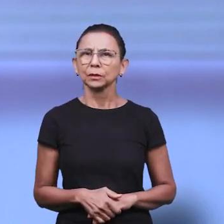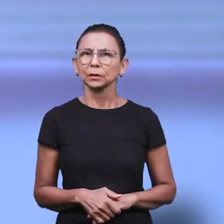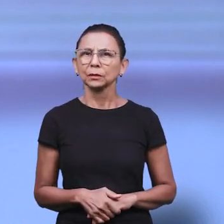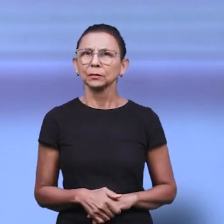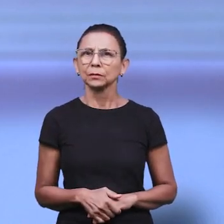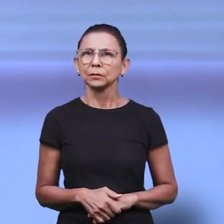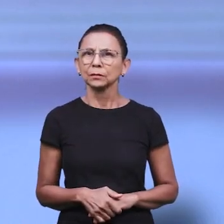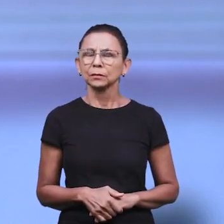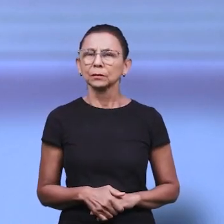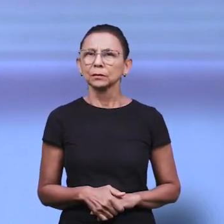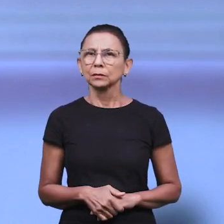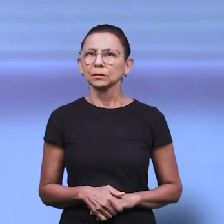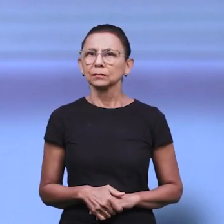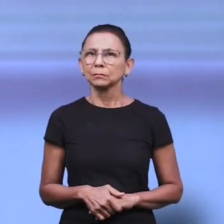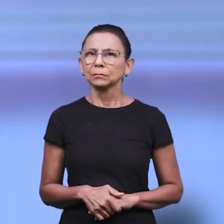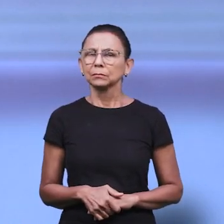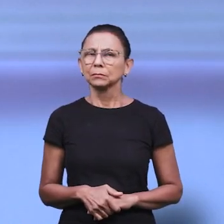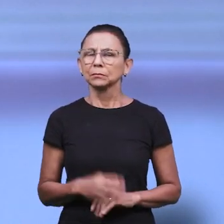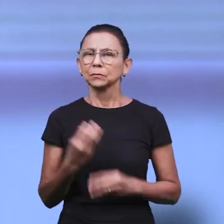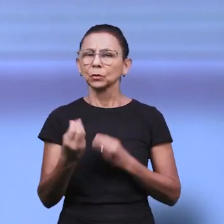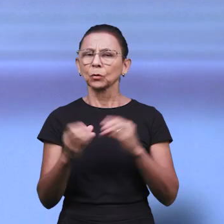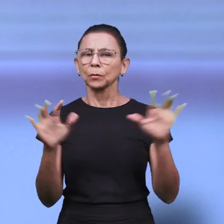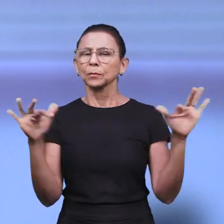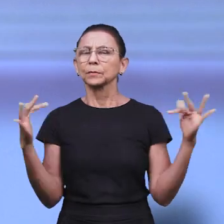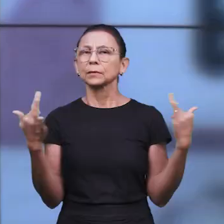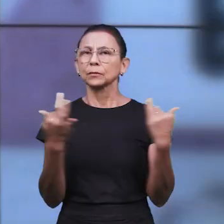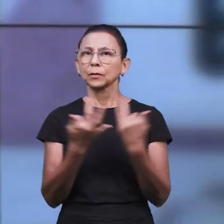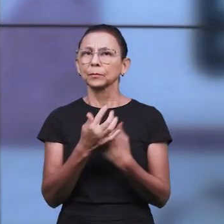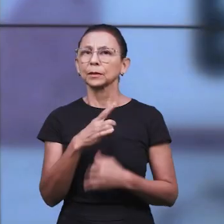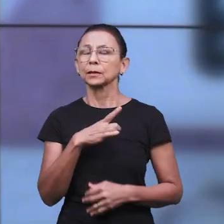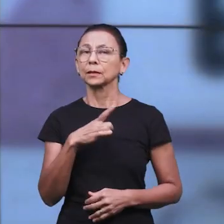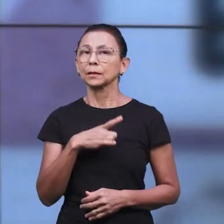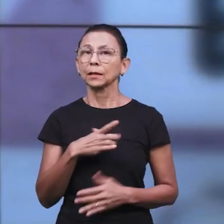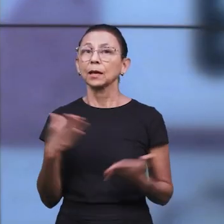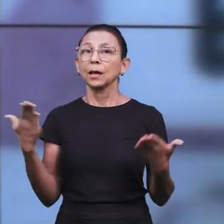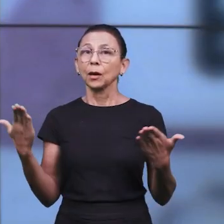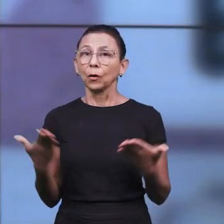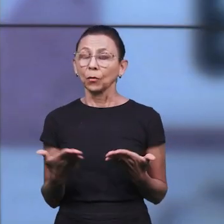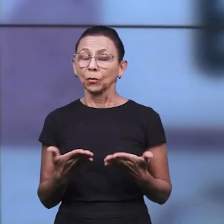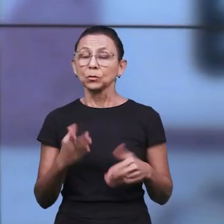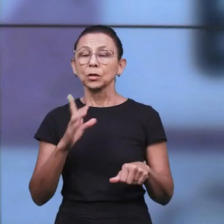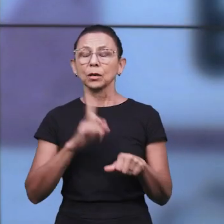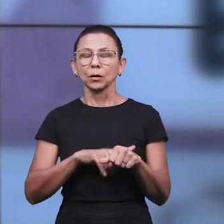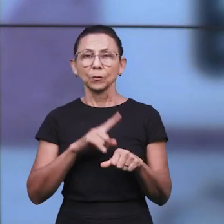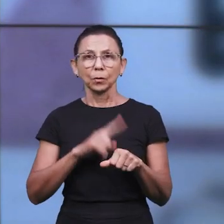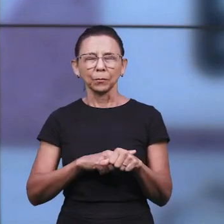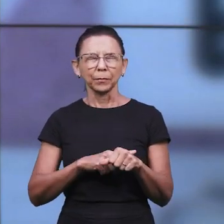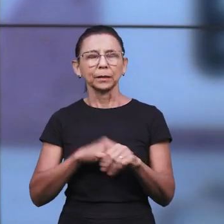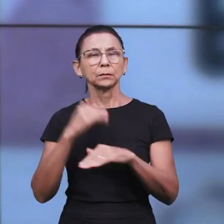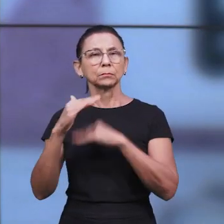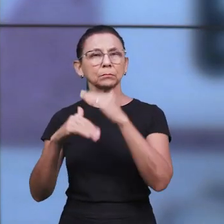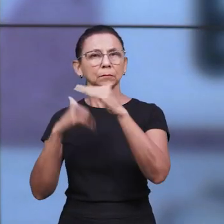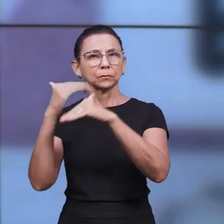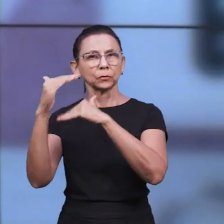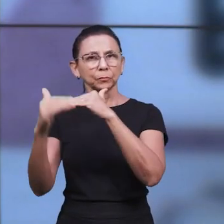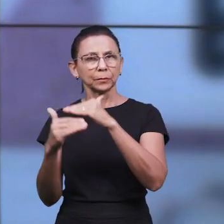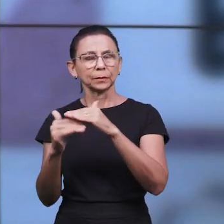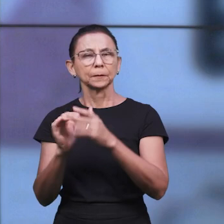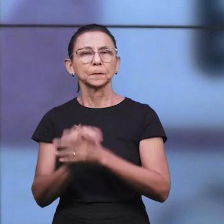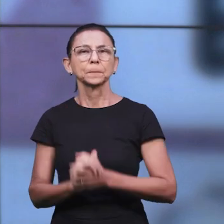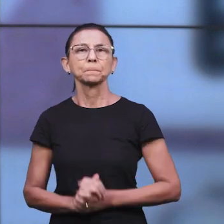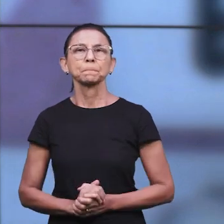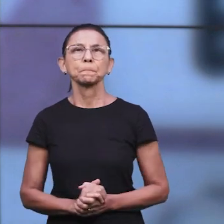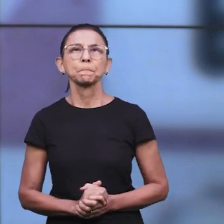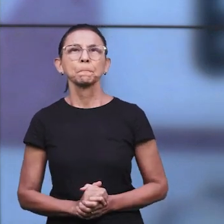sobre a composição familiar? Hoje é tempo de reconstrução, de vigilância e de